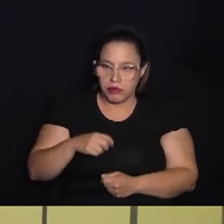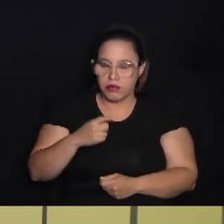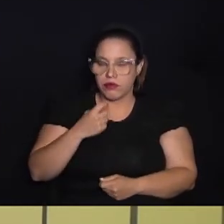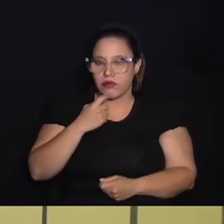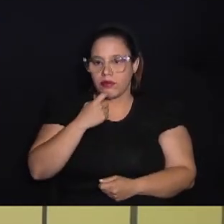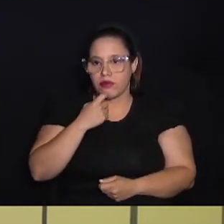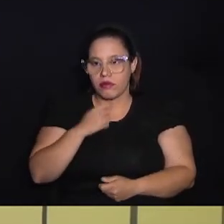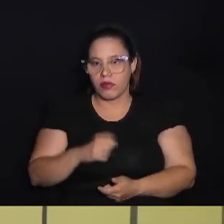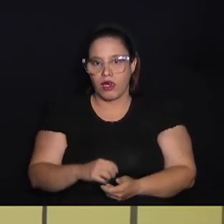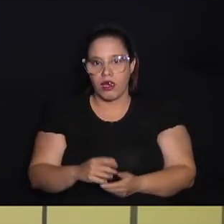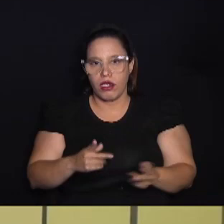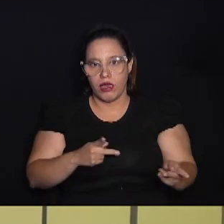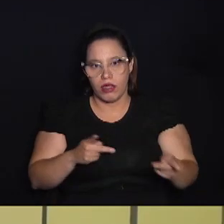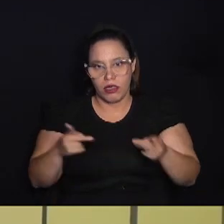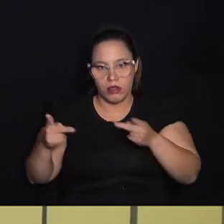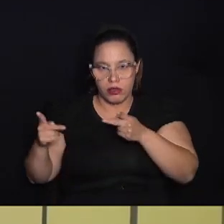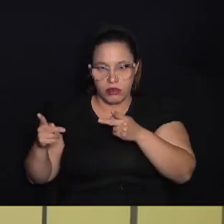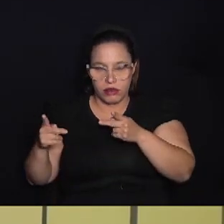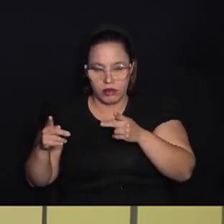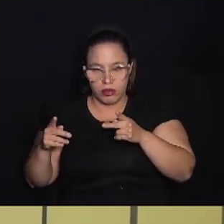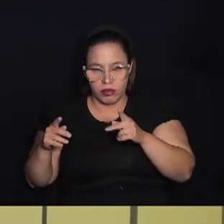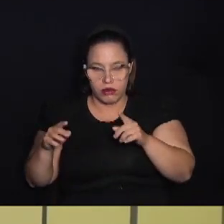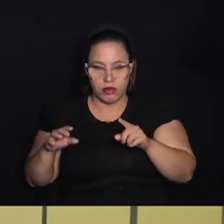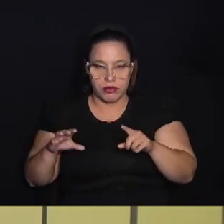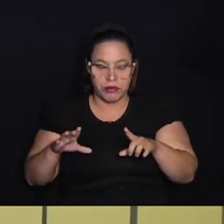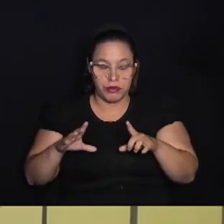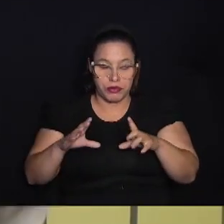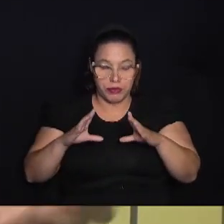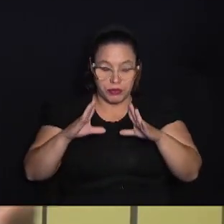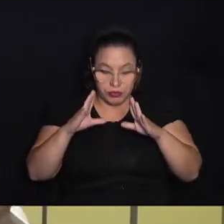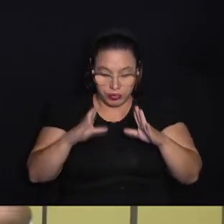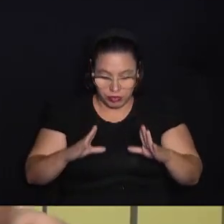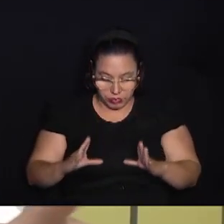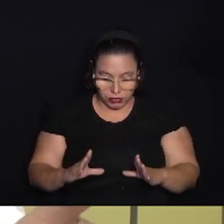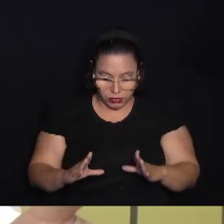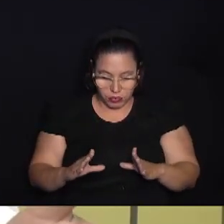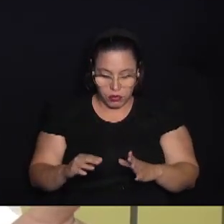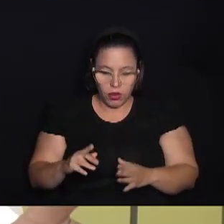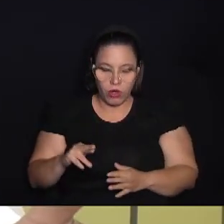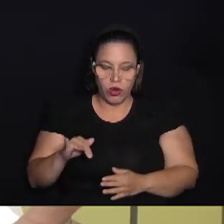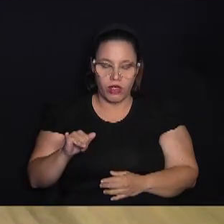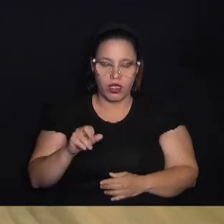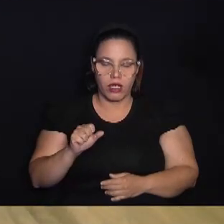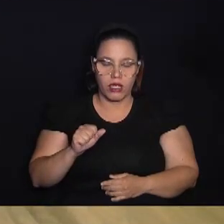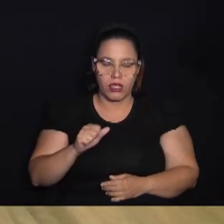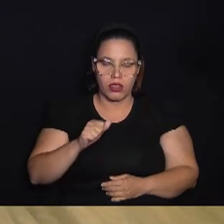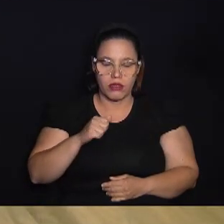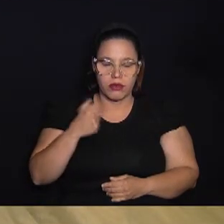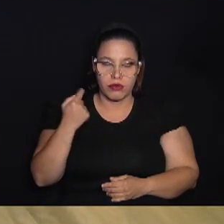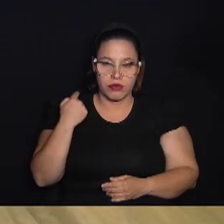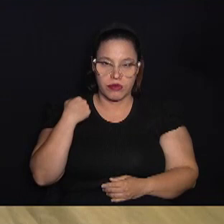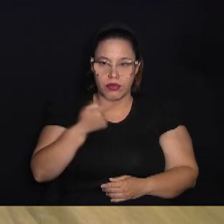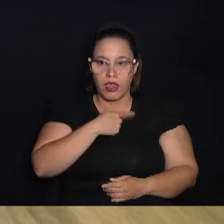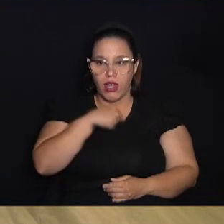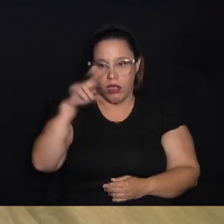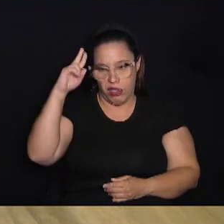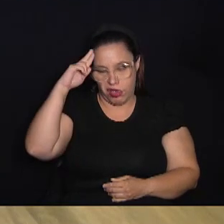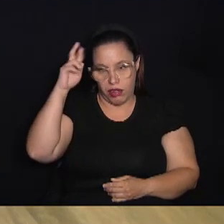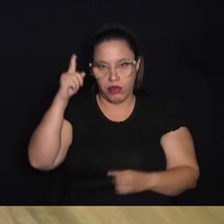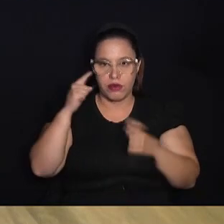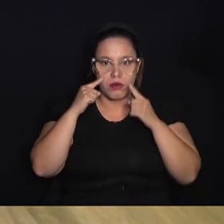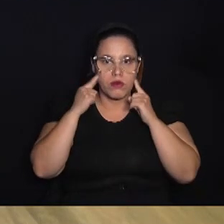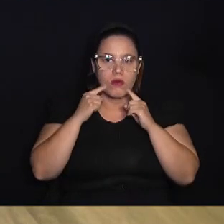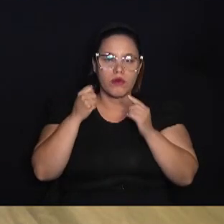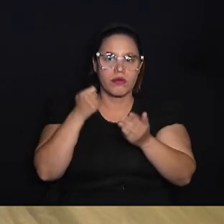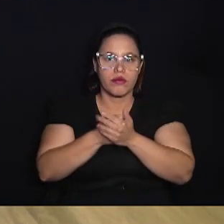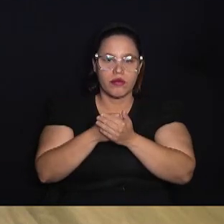poder visitar a imagem de Nossa Senhora das Lágrimas então é claro qu tiver aprovação Com certeza esse número vai aumentar